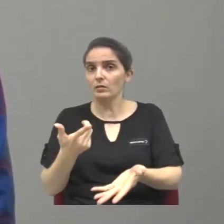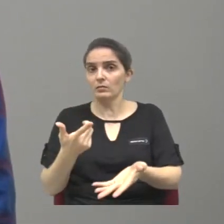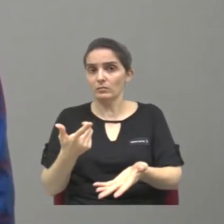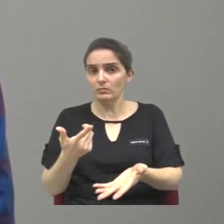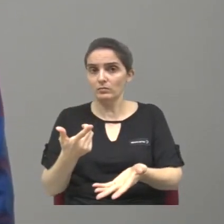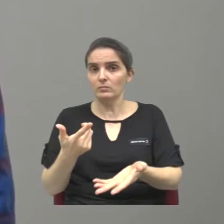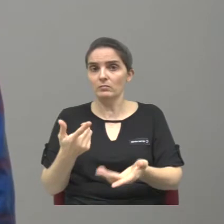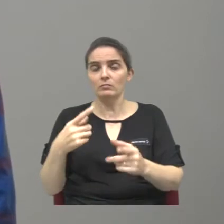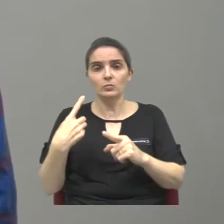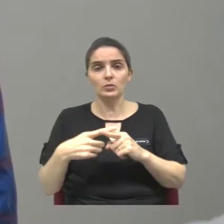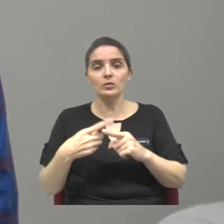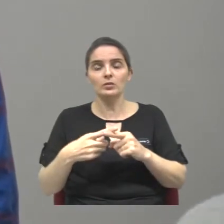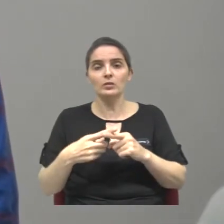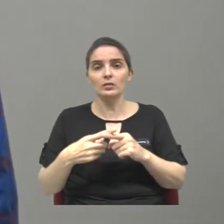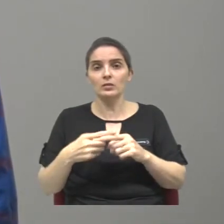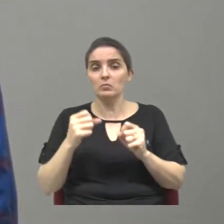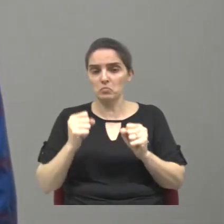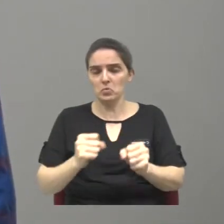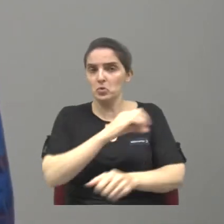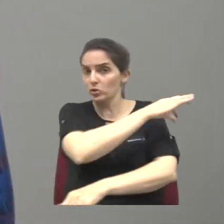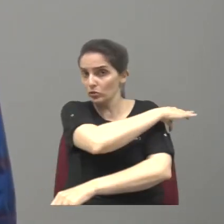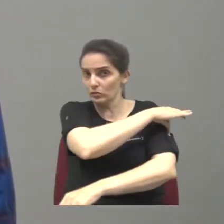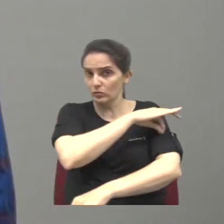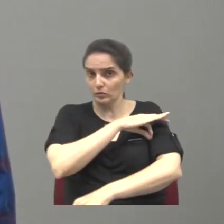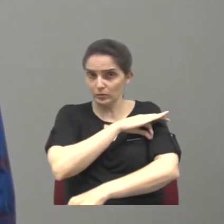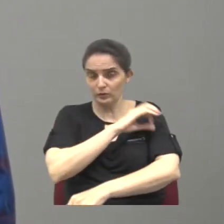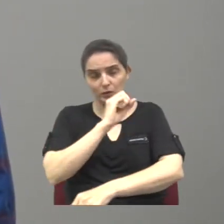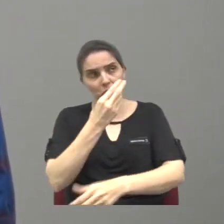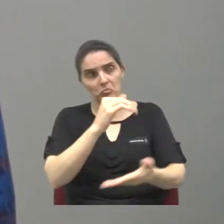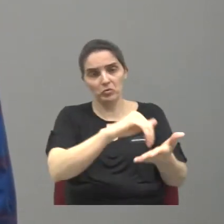prisão para o Prefeito ou para o Secretário de Saúde.